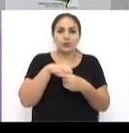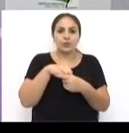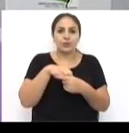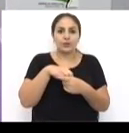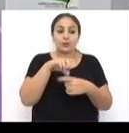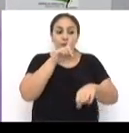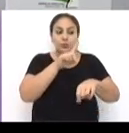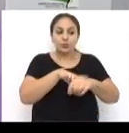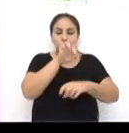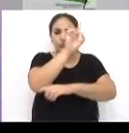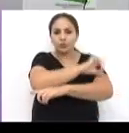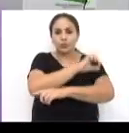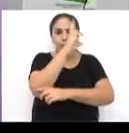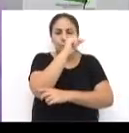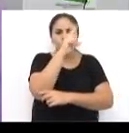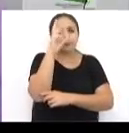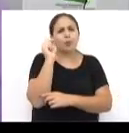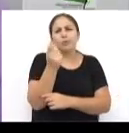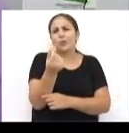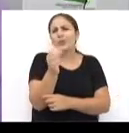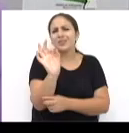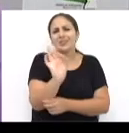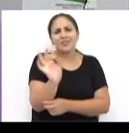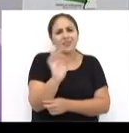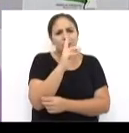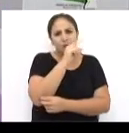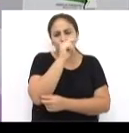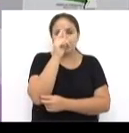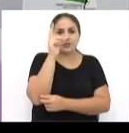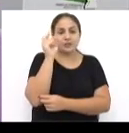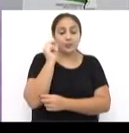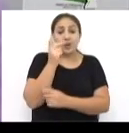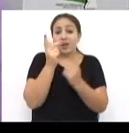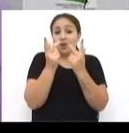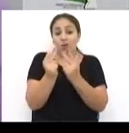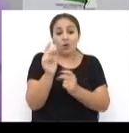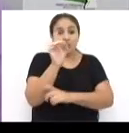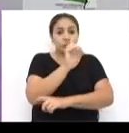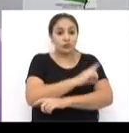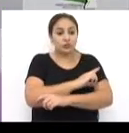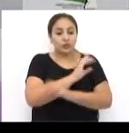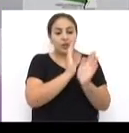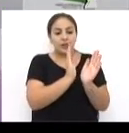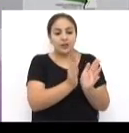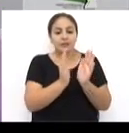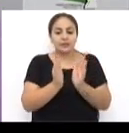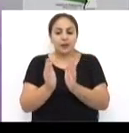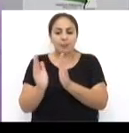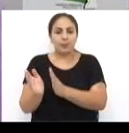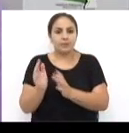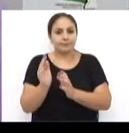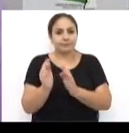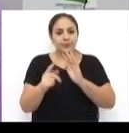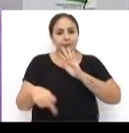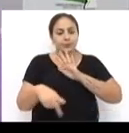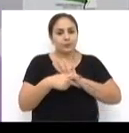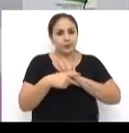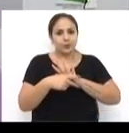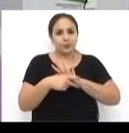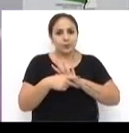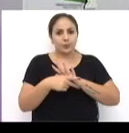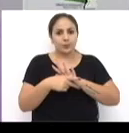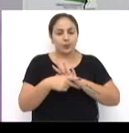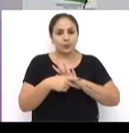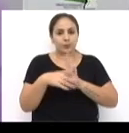rua municipais. Não custa nada para o executivo, é o mesmo dia das etapas dos adultos, então